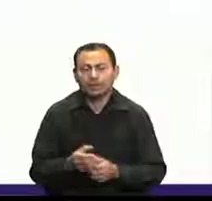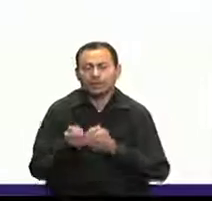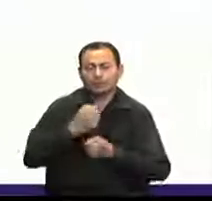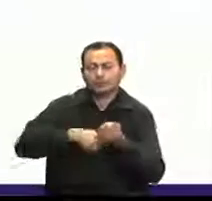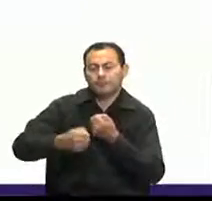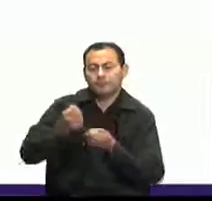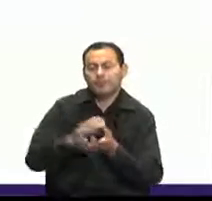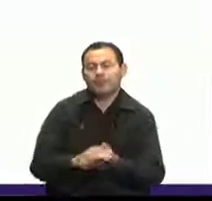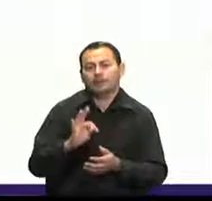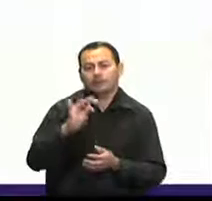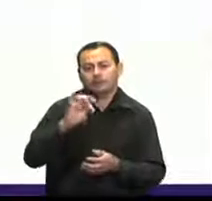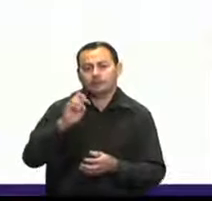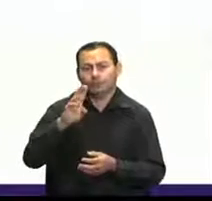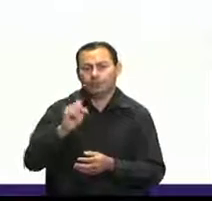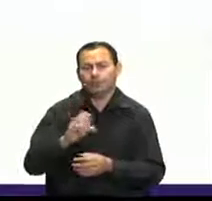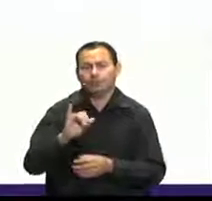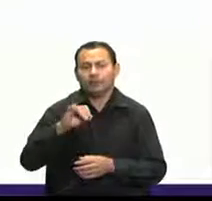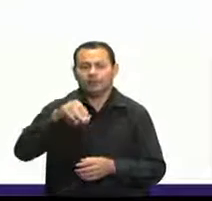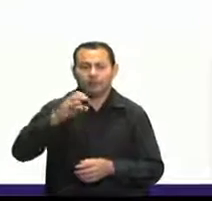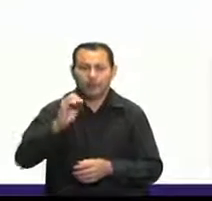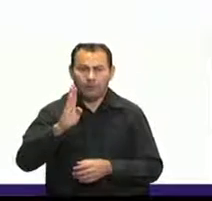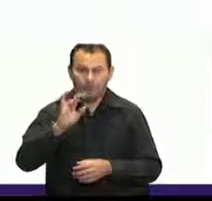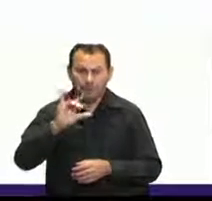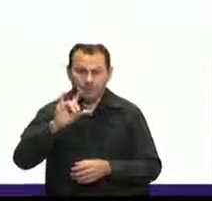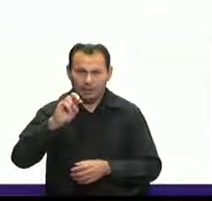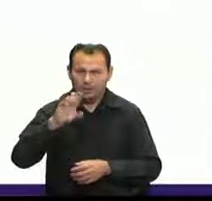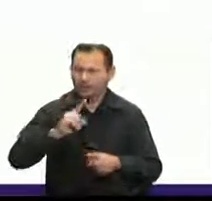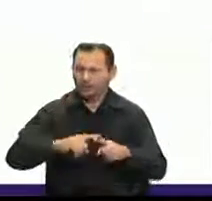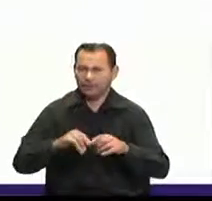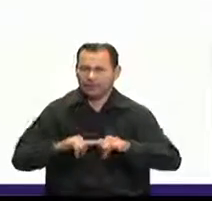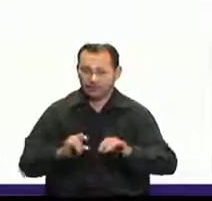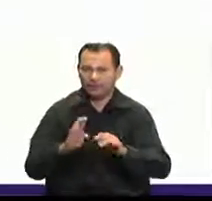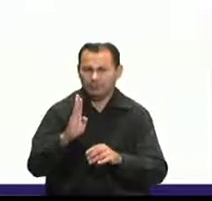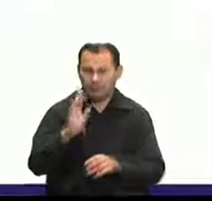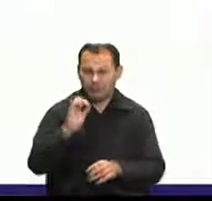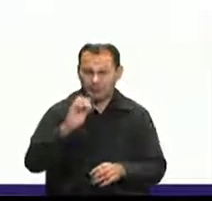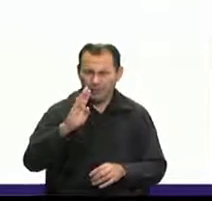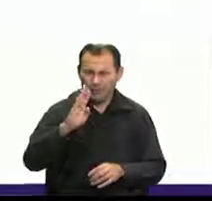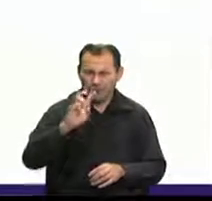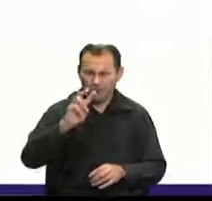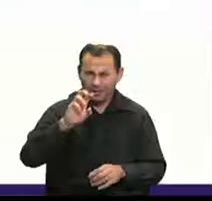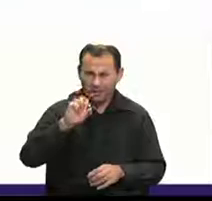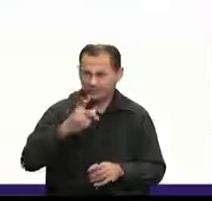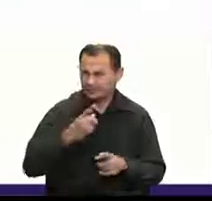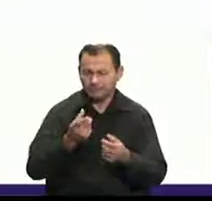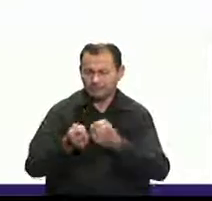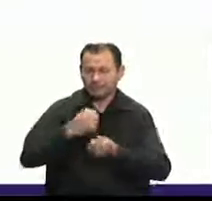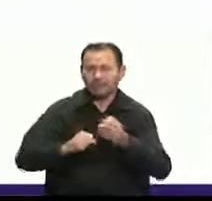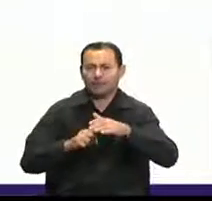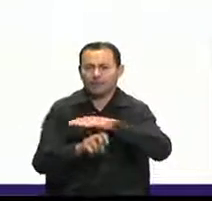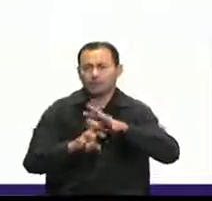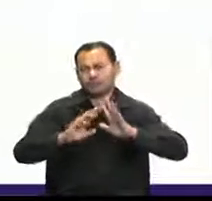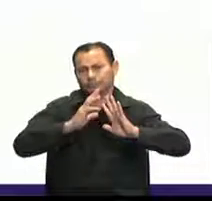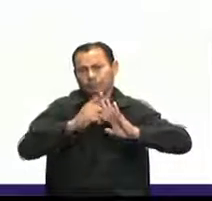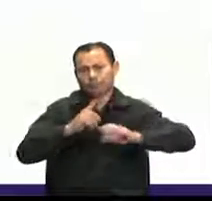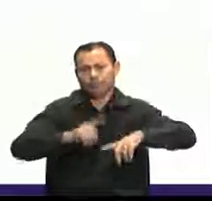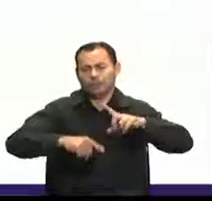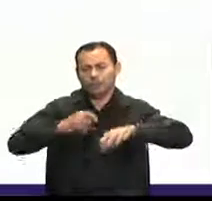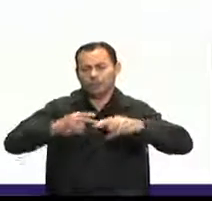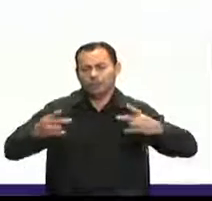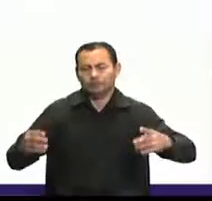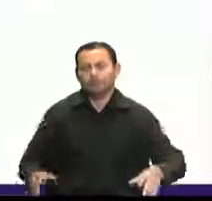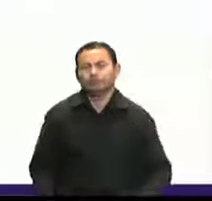negociar títulos mobiliários e mais um mercado hispano brasileiro um negócio apenas ações diversos outros produtos